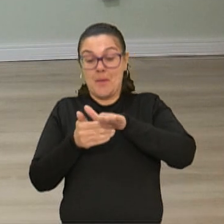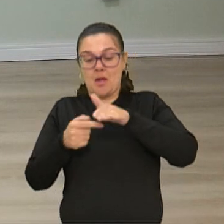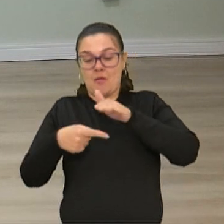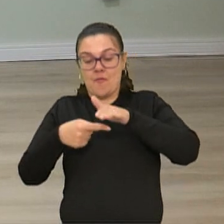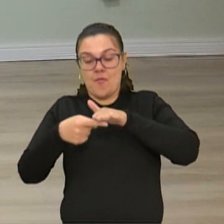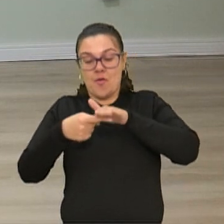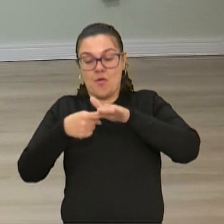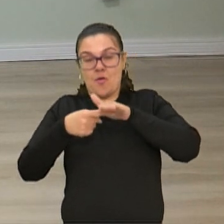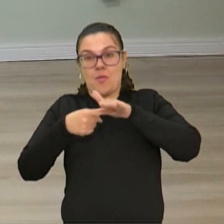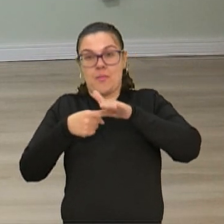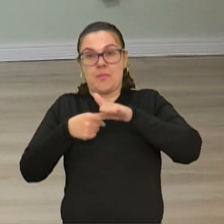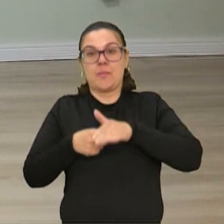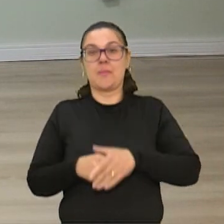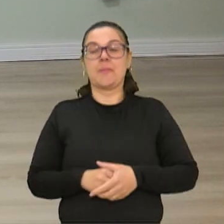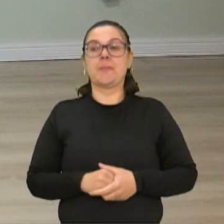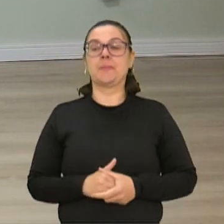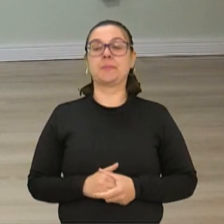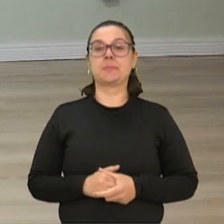bem lento.